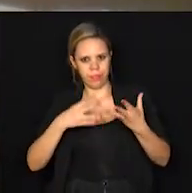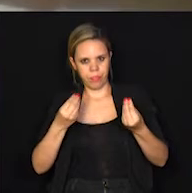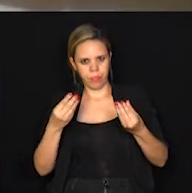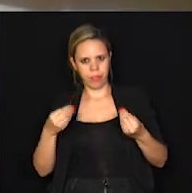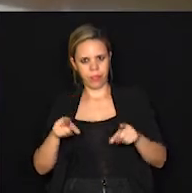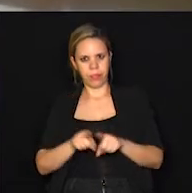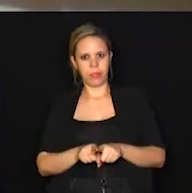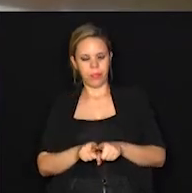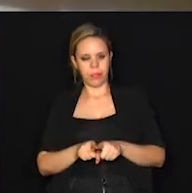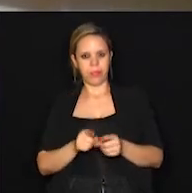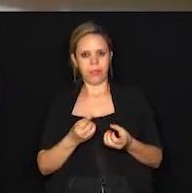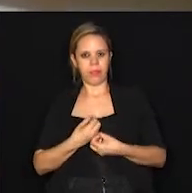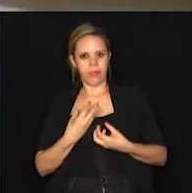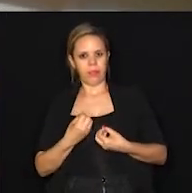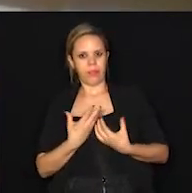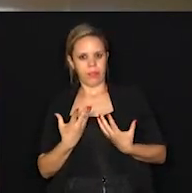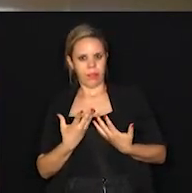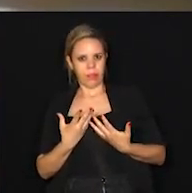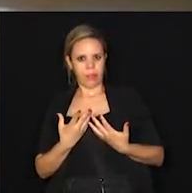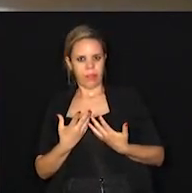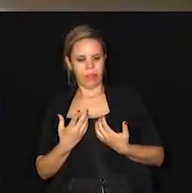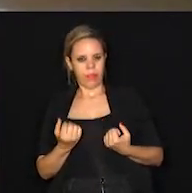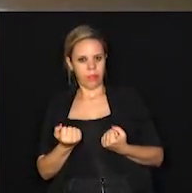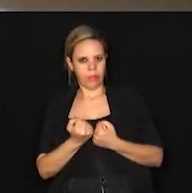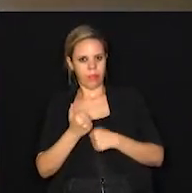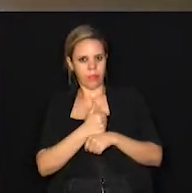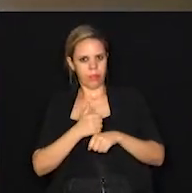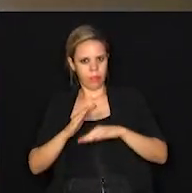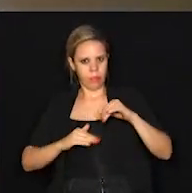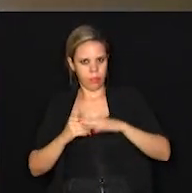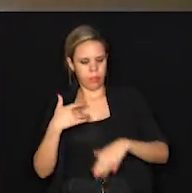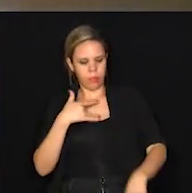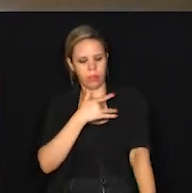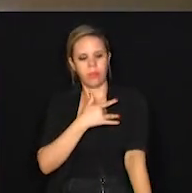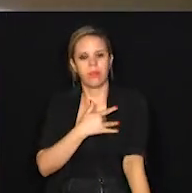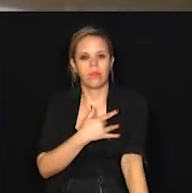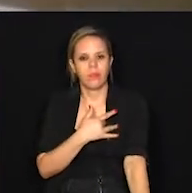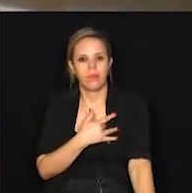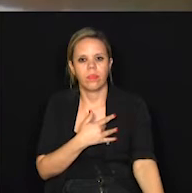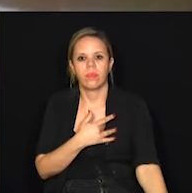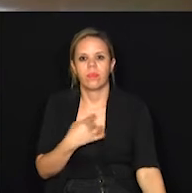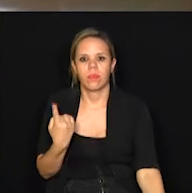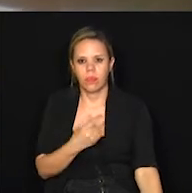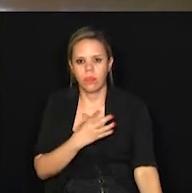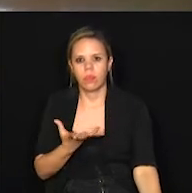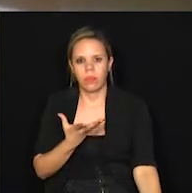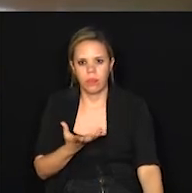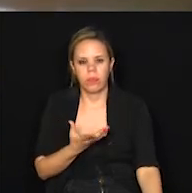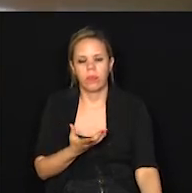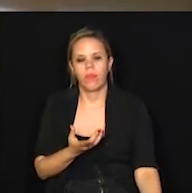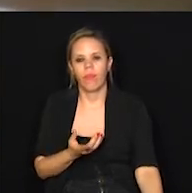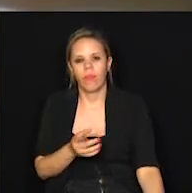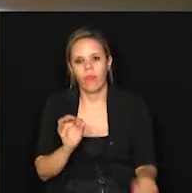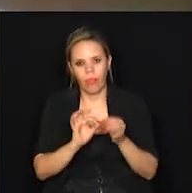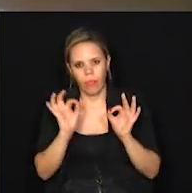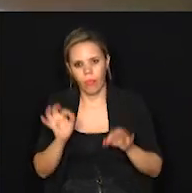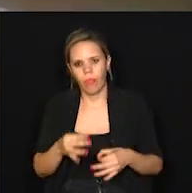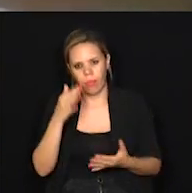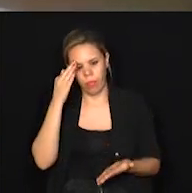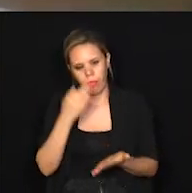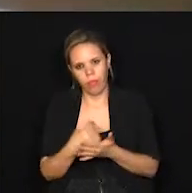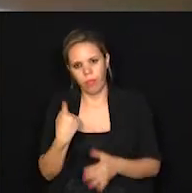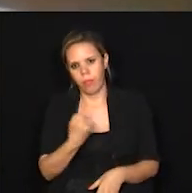nossos ambientes. Esse produto ele usa desde a parede, a cozinha, brinquedos, parque, então nós já temos